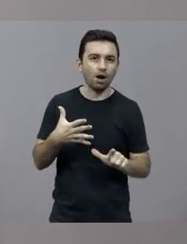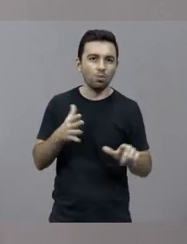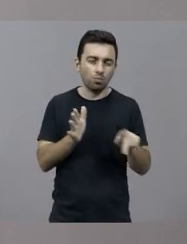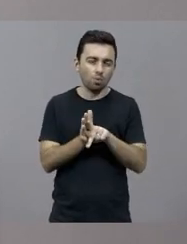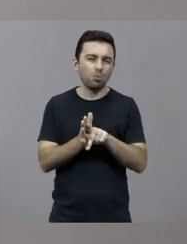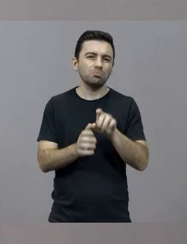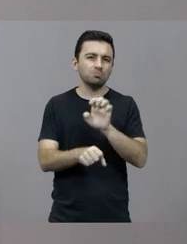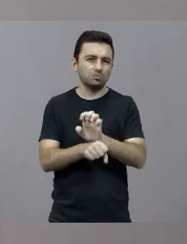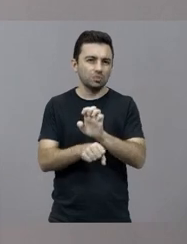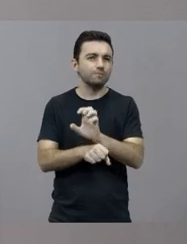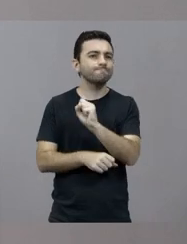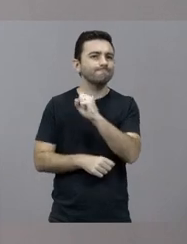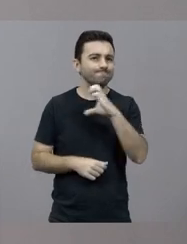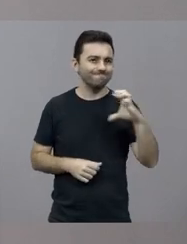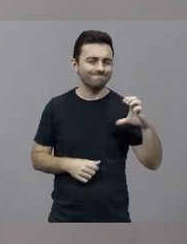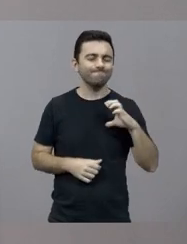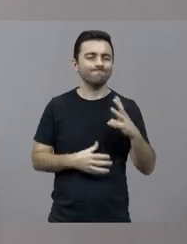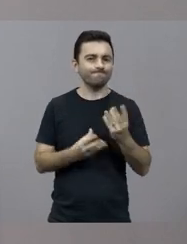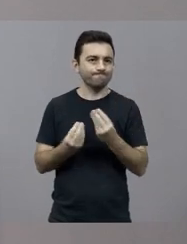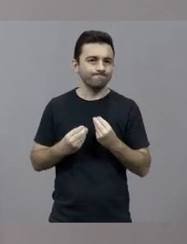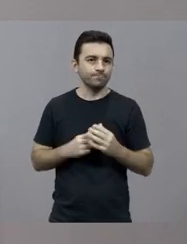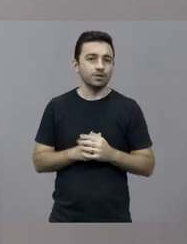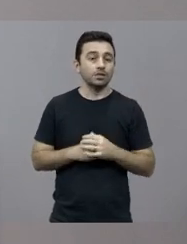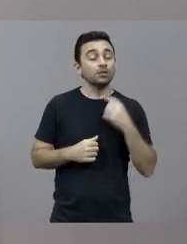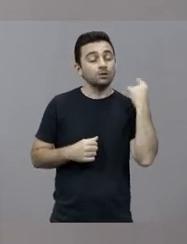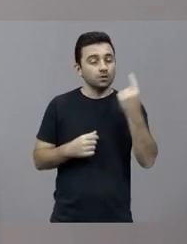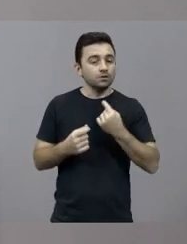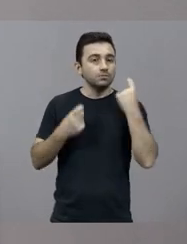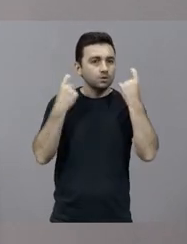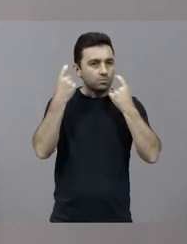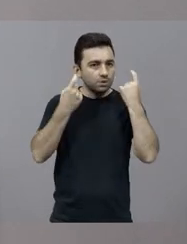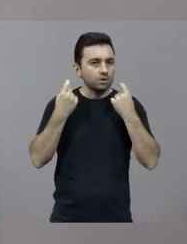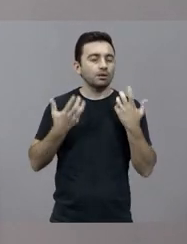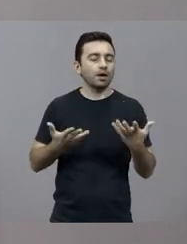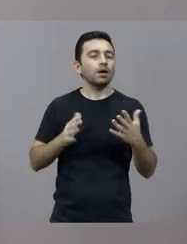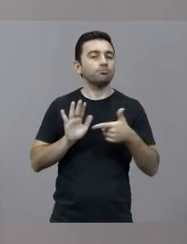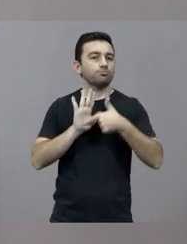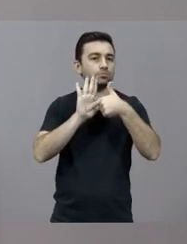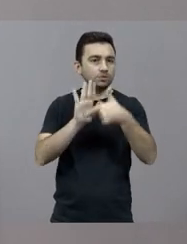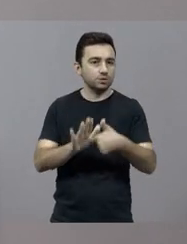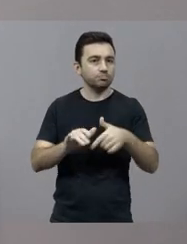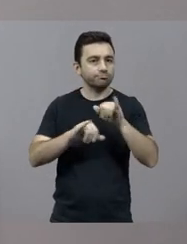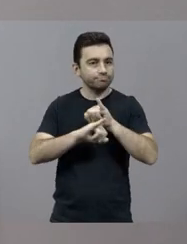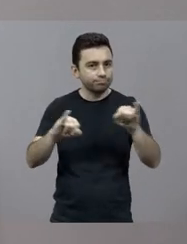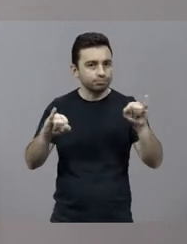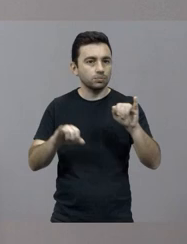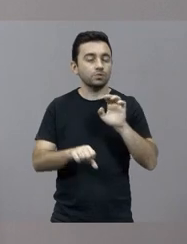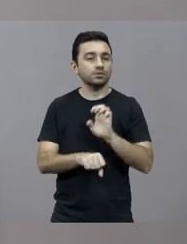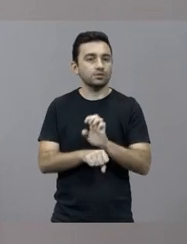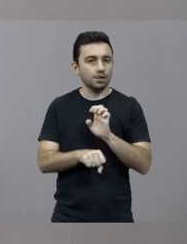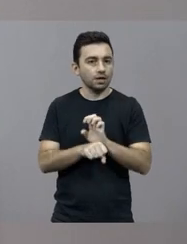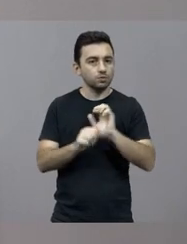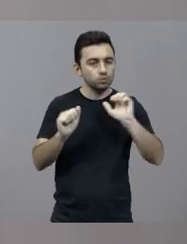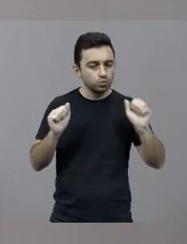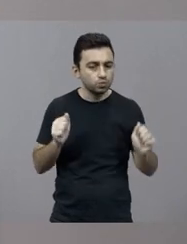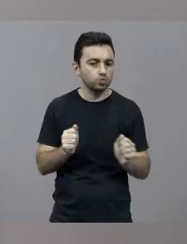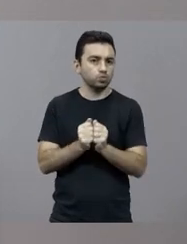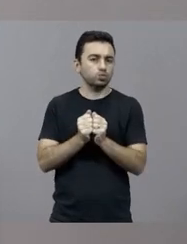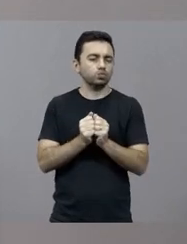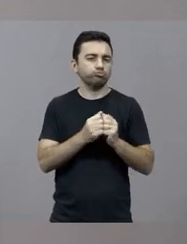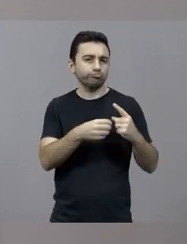estado. Então, essa é uma preocupação que nós queremos trazer aqui, para que o estado, junto com os